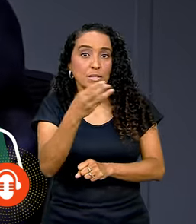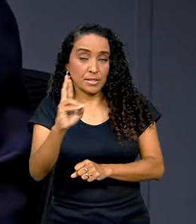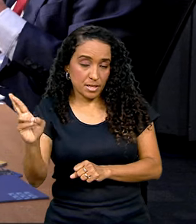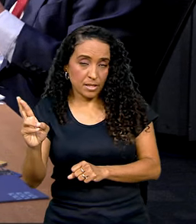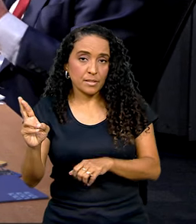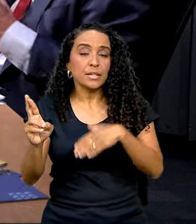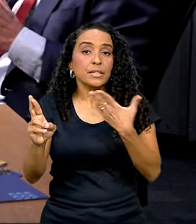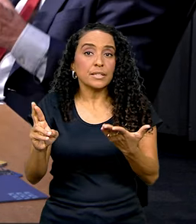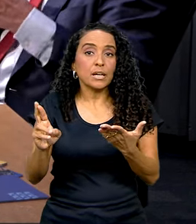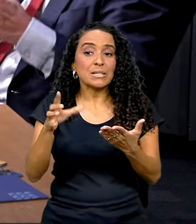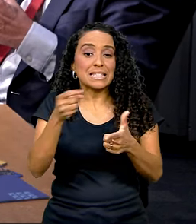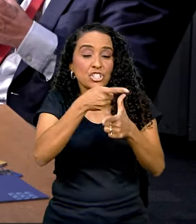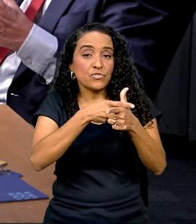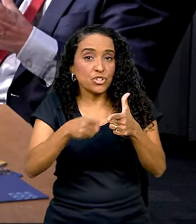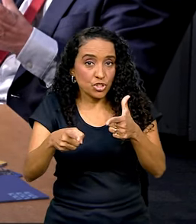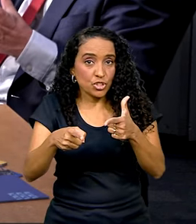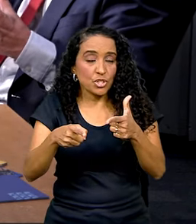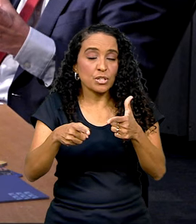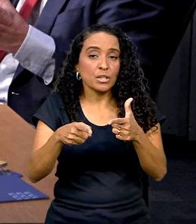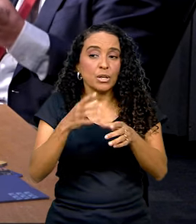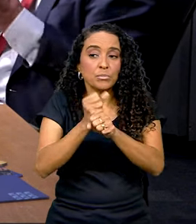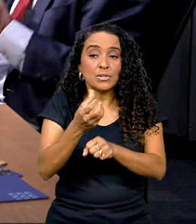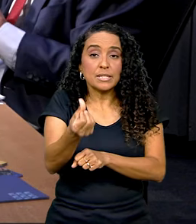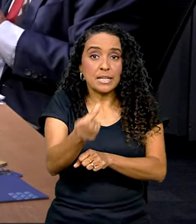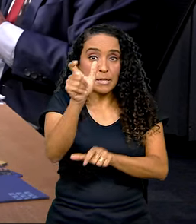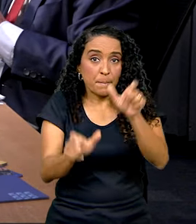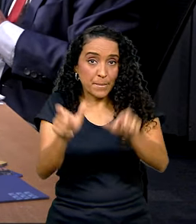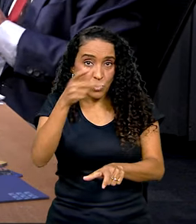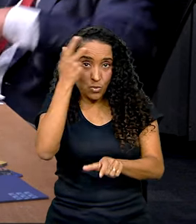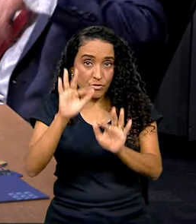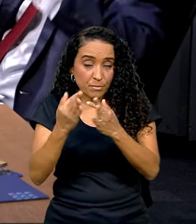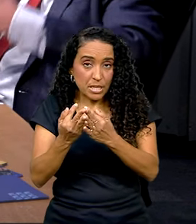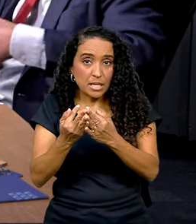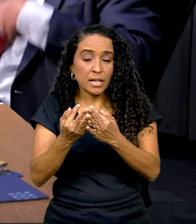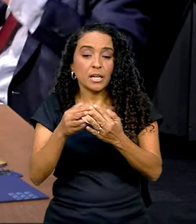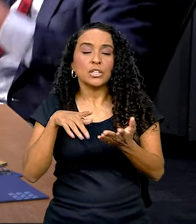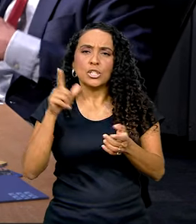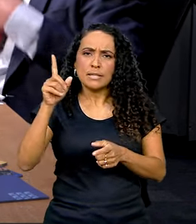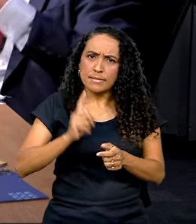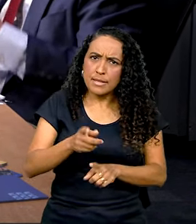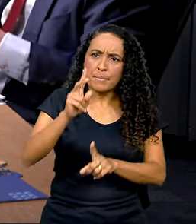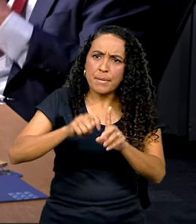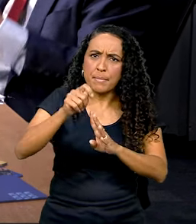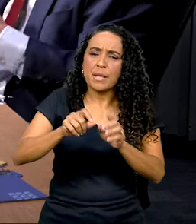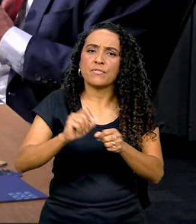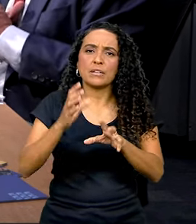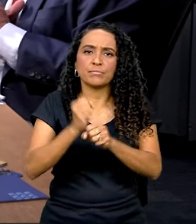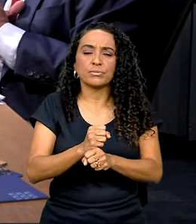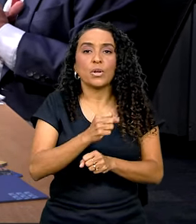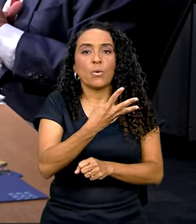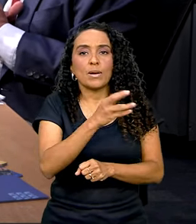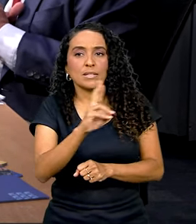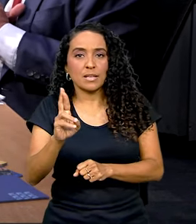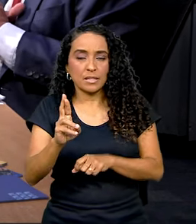2.400 então quando eu divido r400 por seis pessoas e a gente faz essa folha todo mês ali